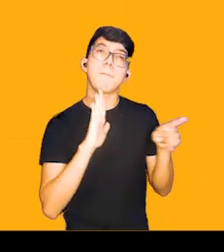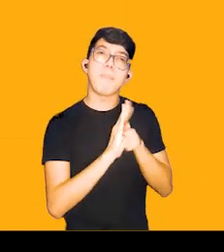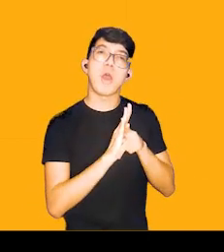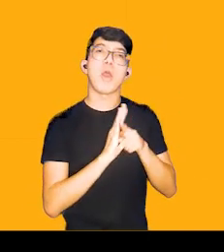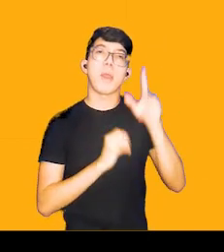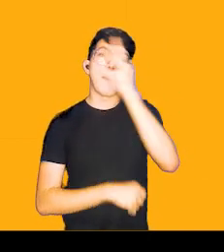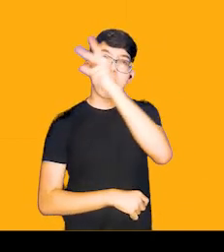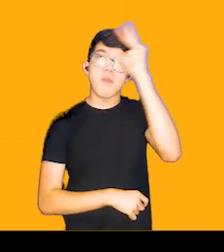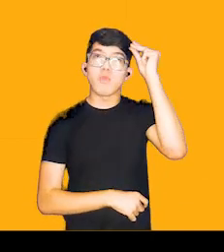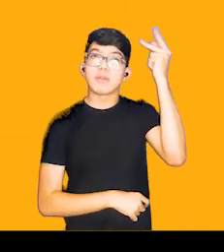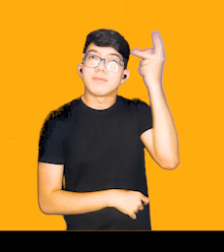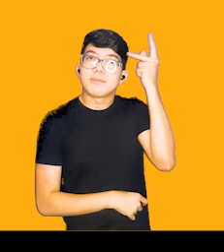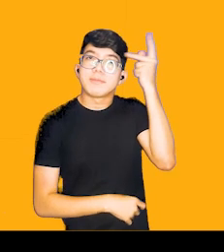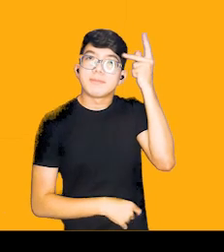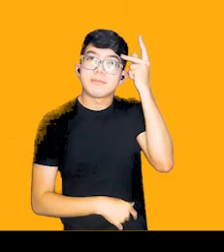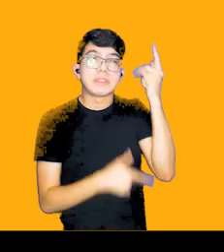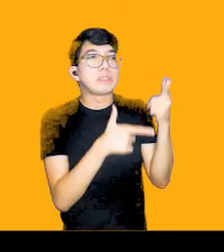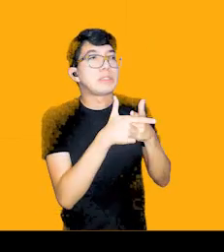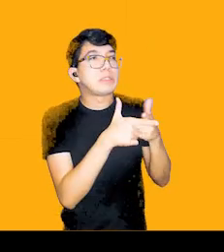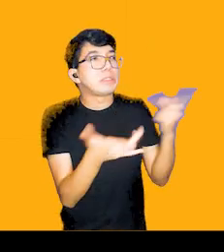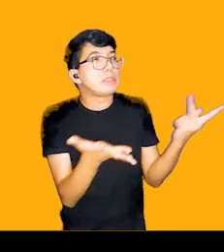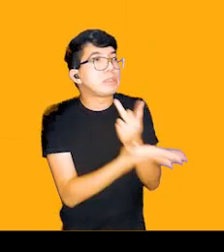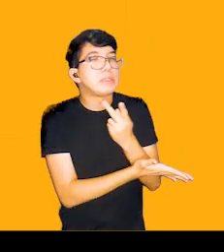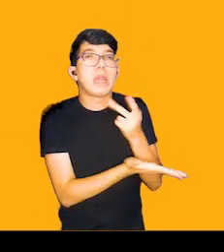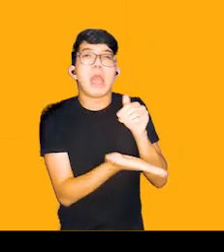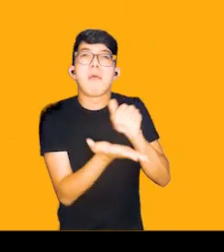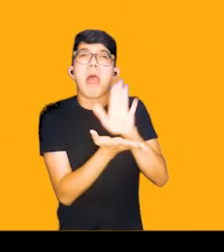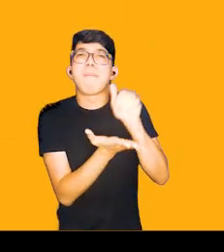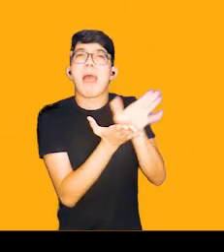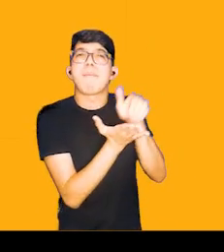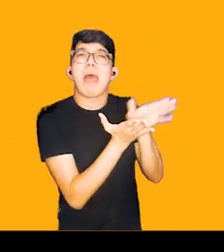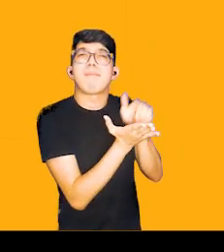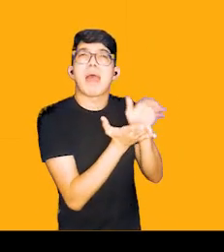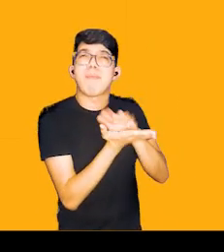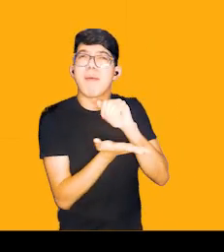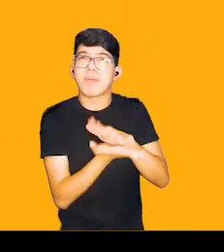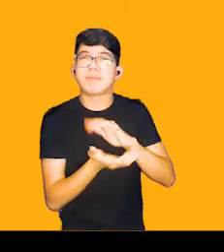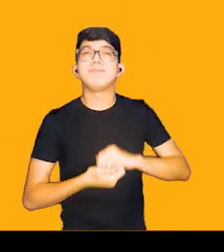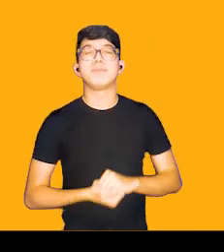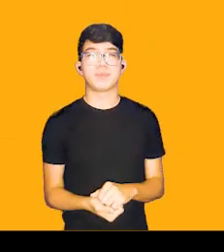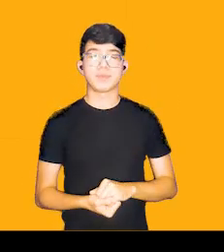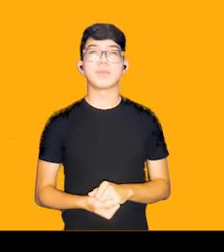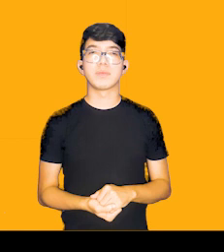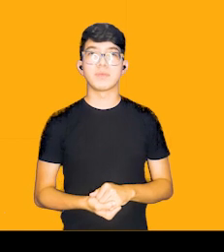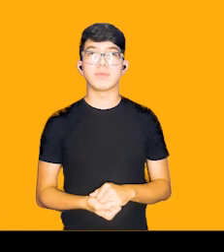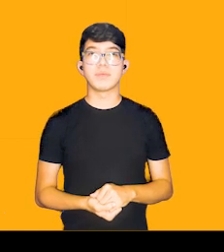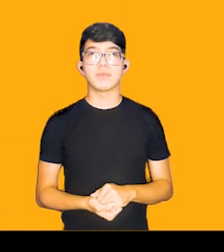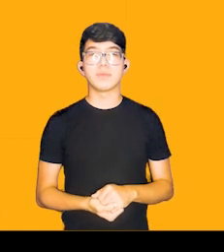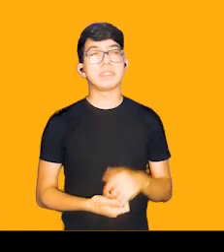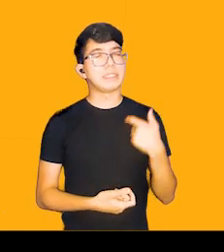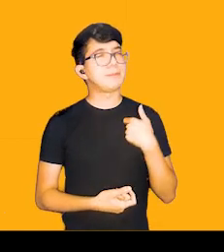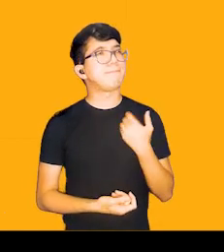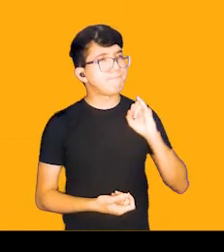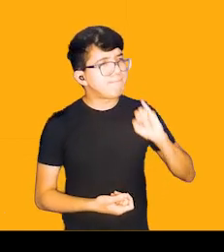Paulo e teve um problema lá, todo mundo pediu demissão. Quando eu falei: "Bom, essa é a hora, né, de